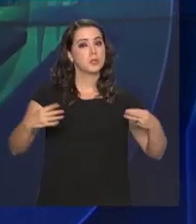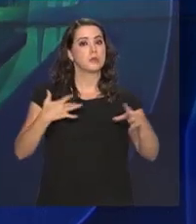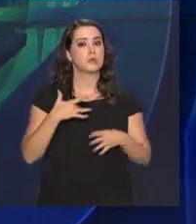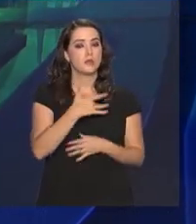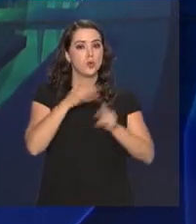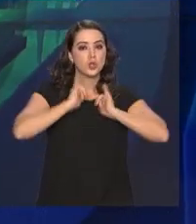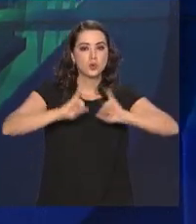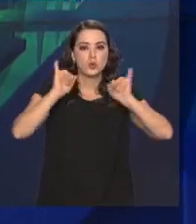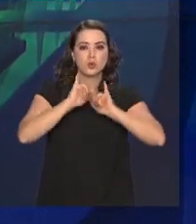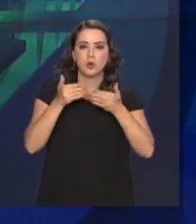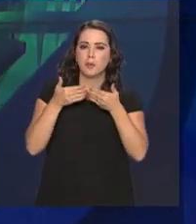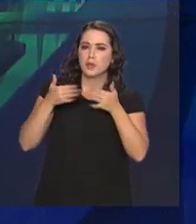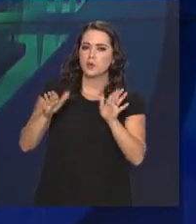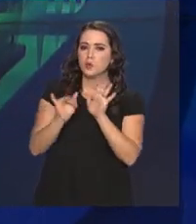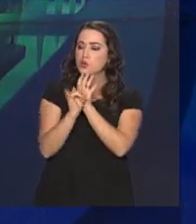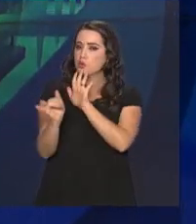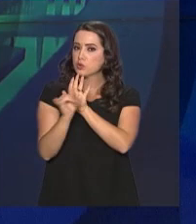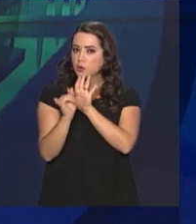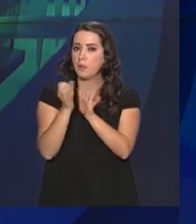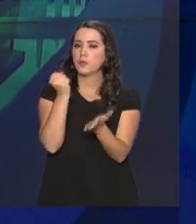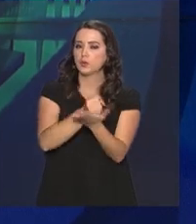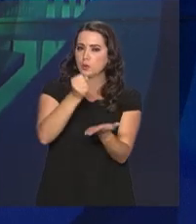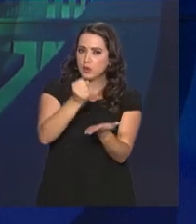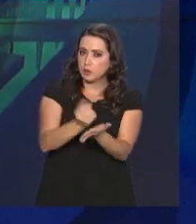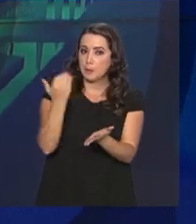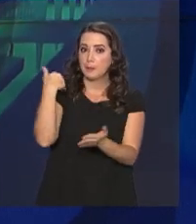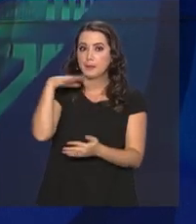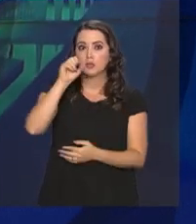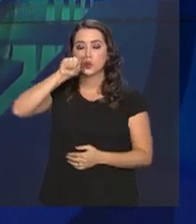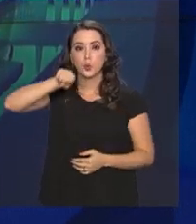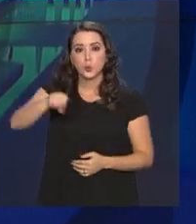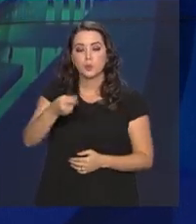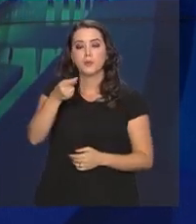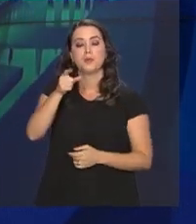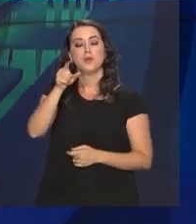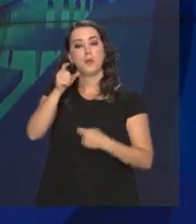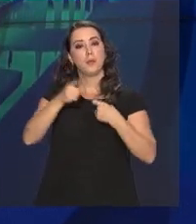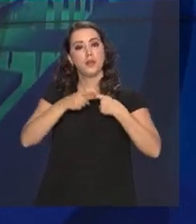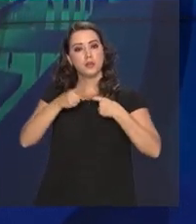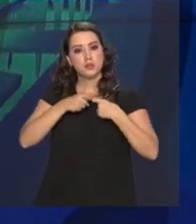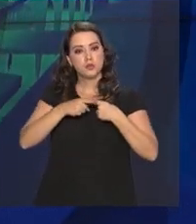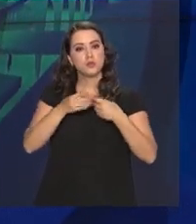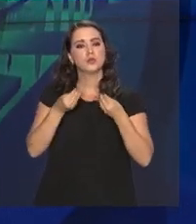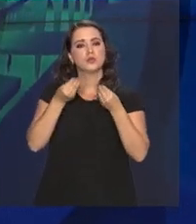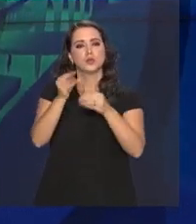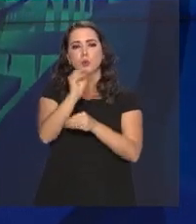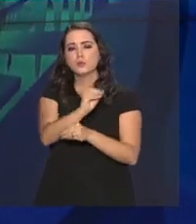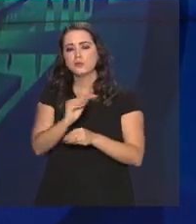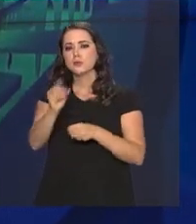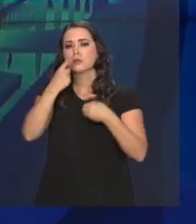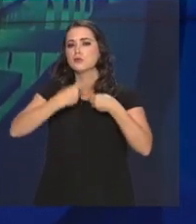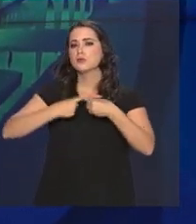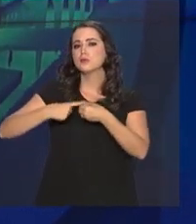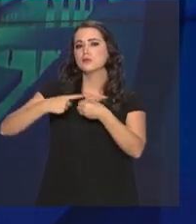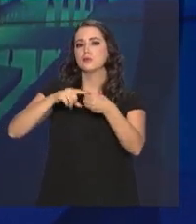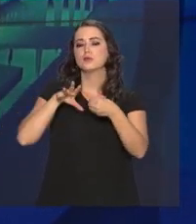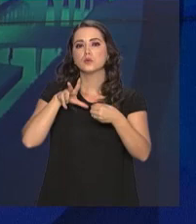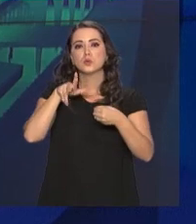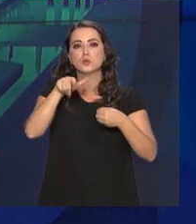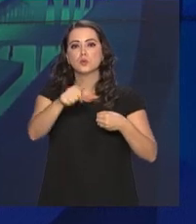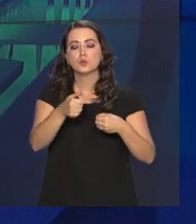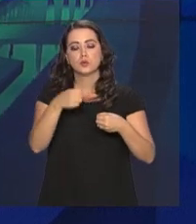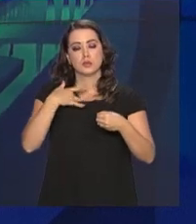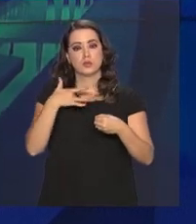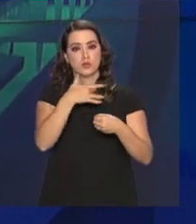da saúde anunciou hoje a abertura de um edital para contratar mais de 8 mil médicos e garantir que a cobertura de saúde não fique